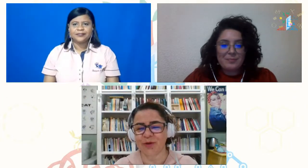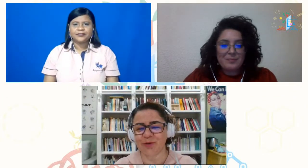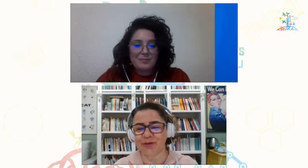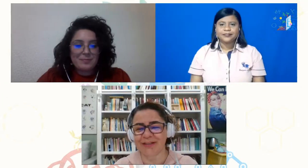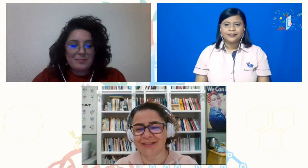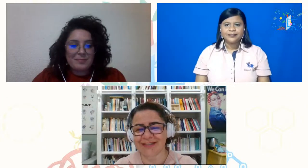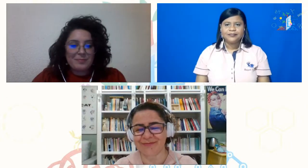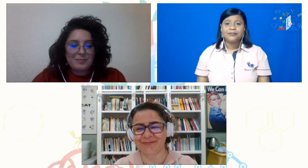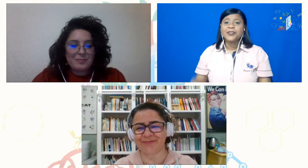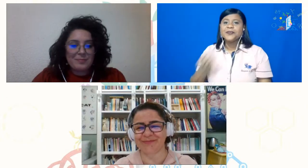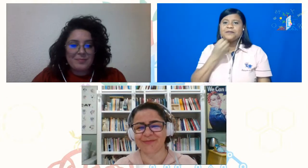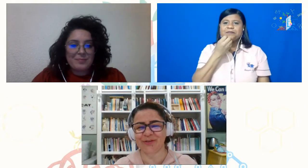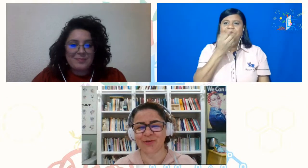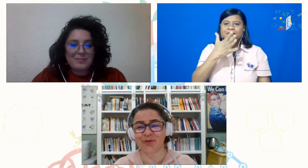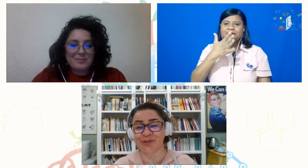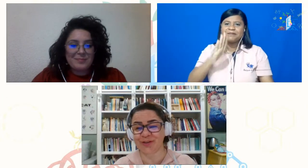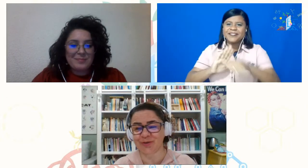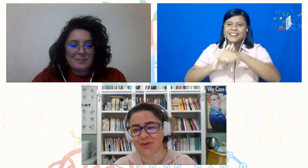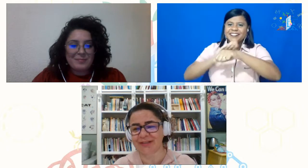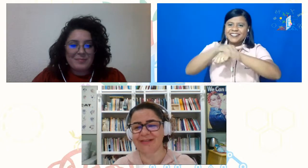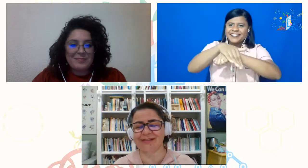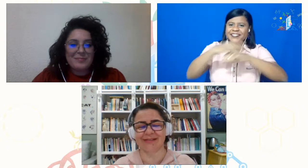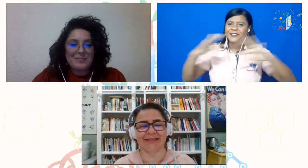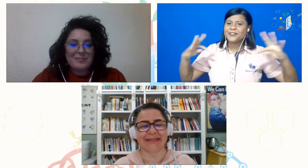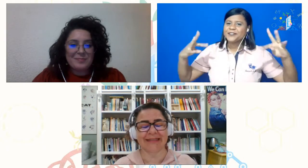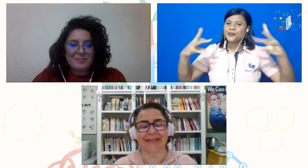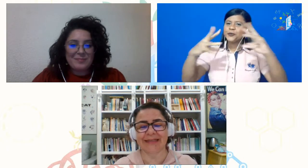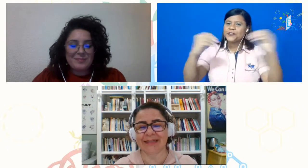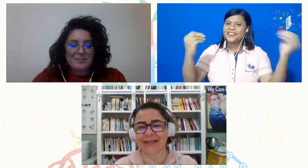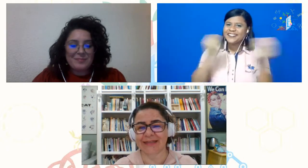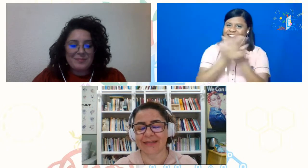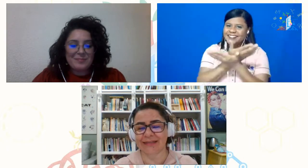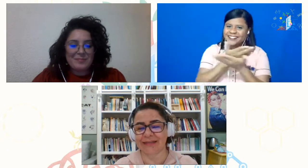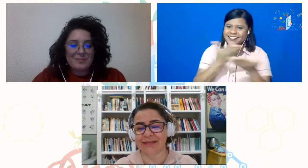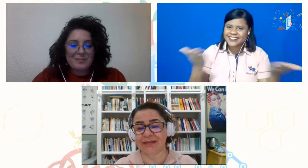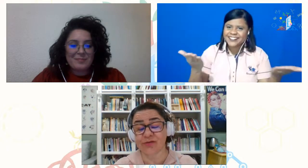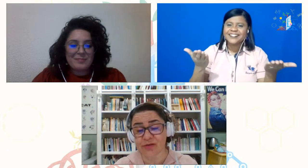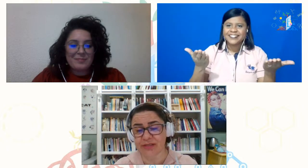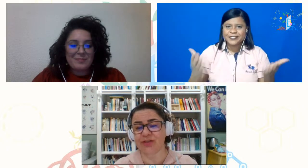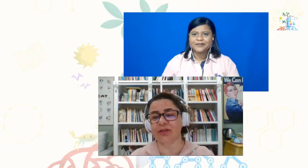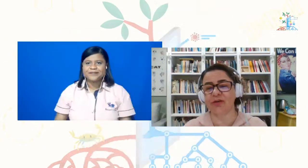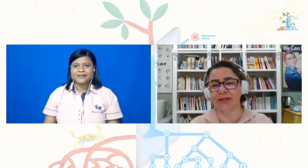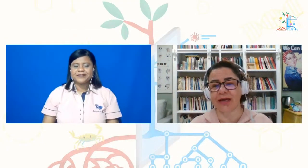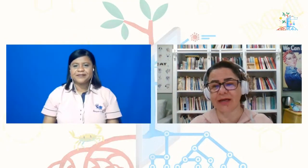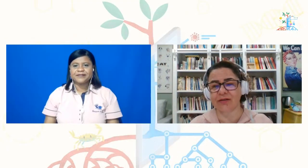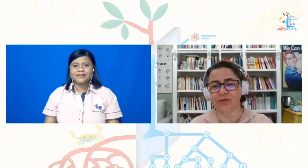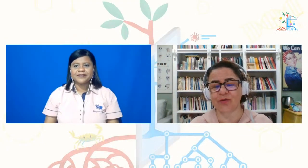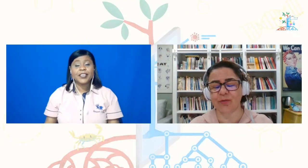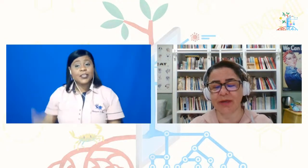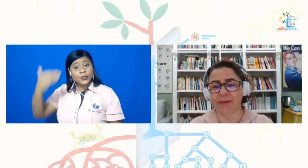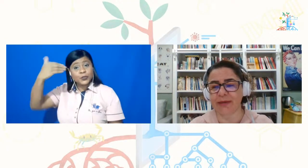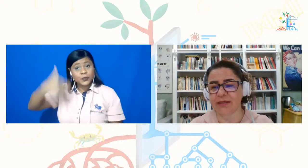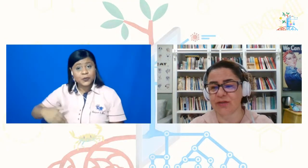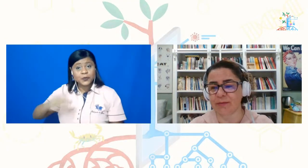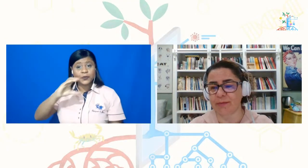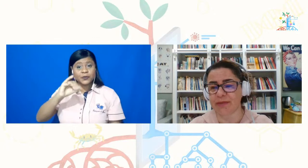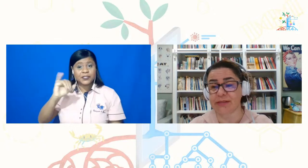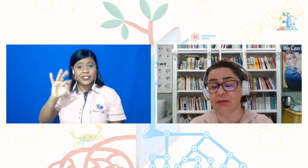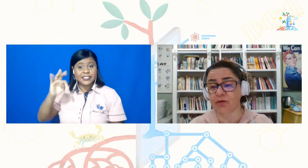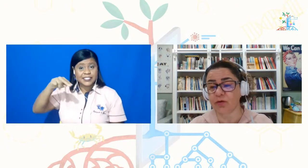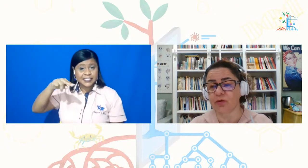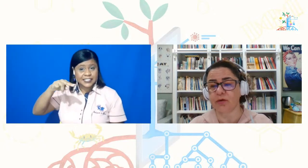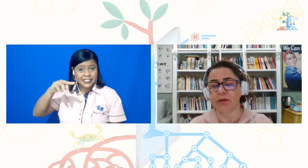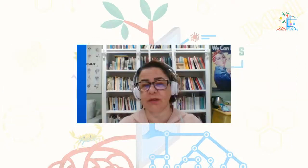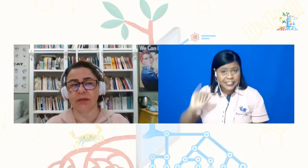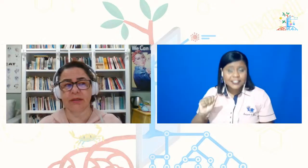Boa noite todos e todas, eu sou Cíntia Tortato, como a Camila já me